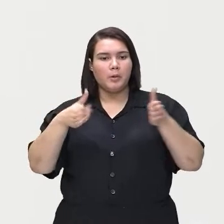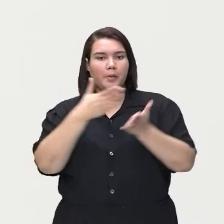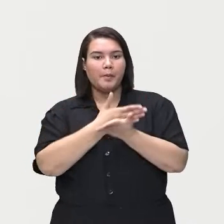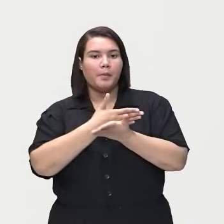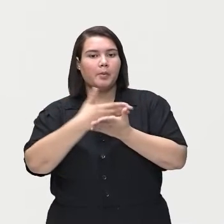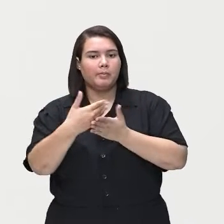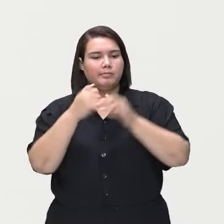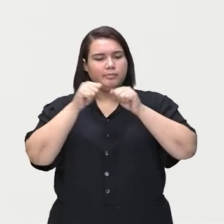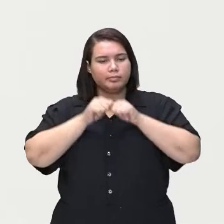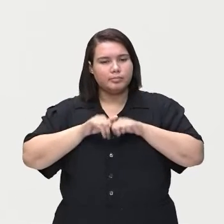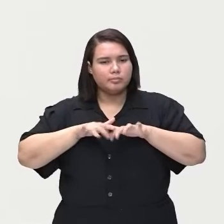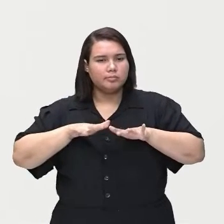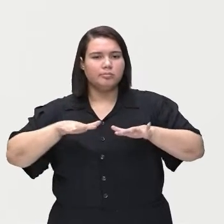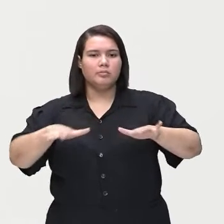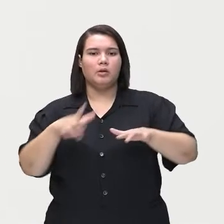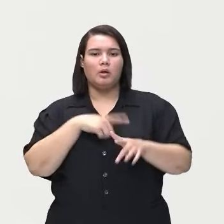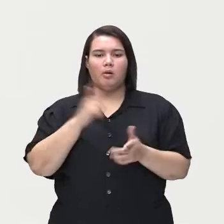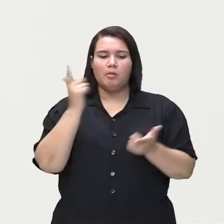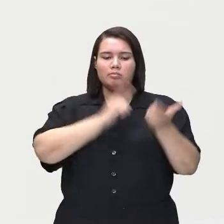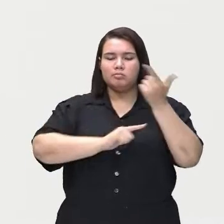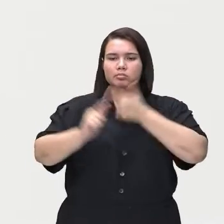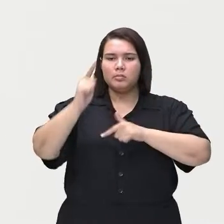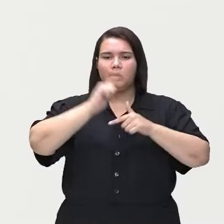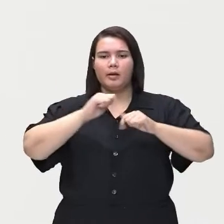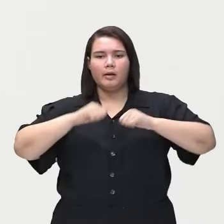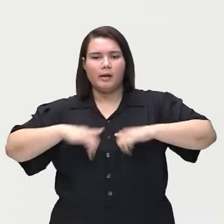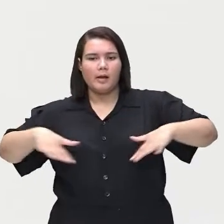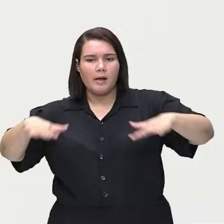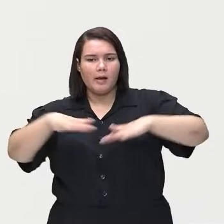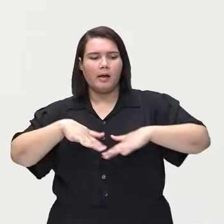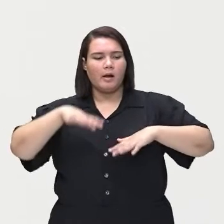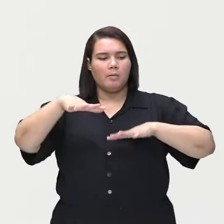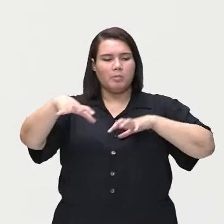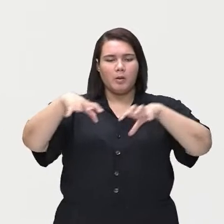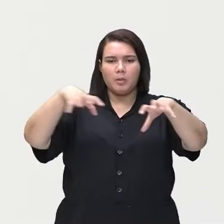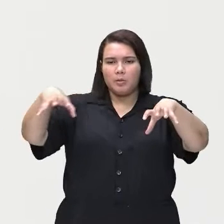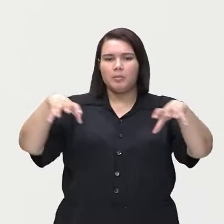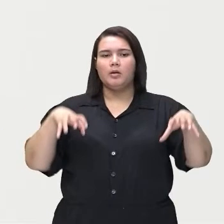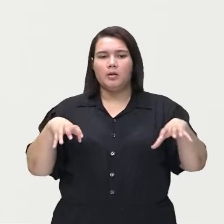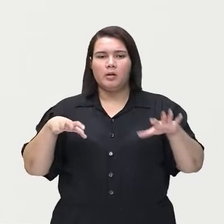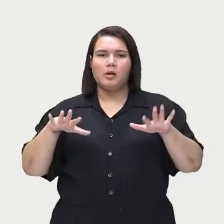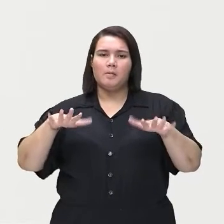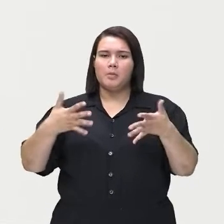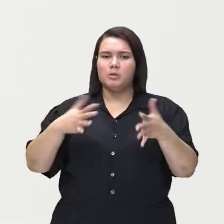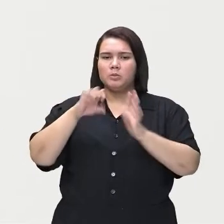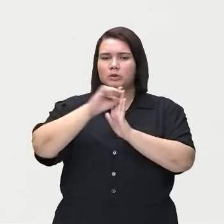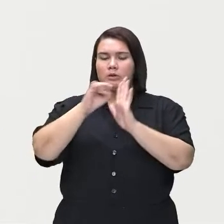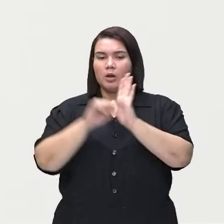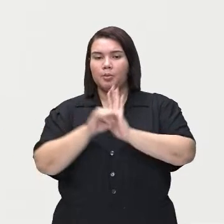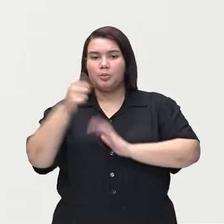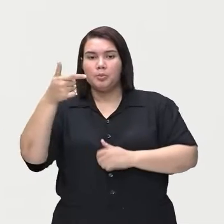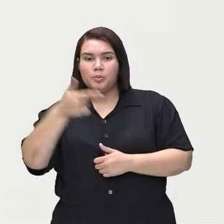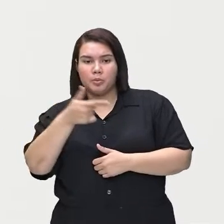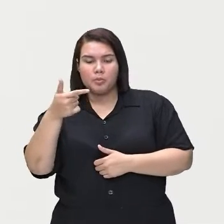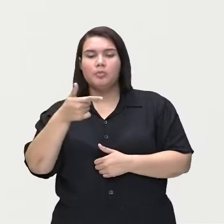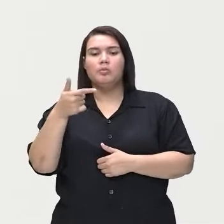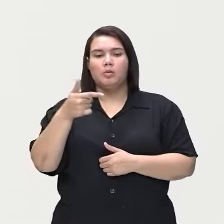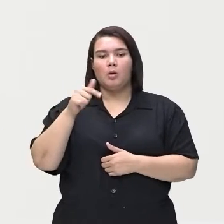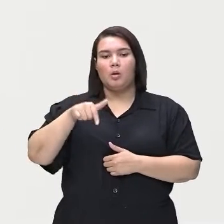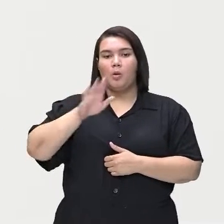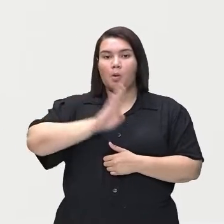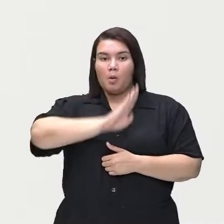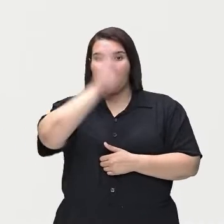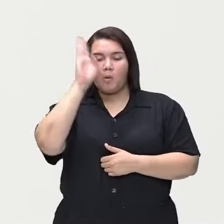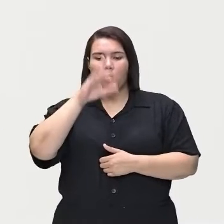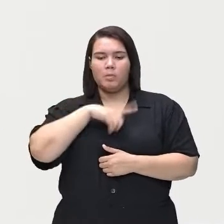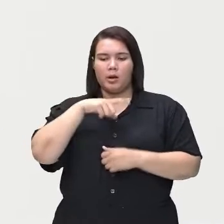que leva à conquista de grandes áreas, e em meados do século II, Roma já governava todo